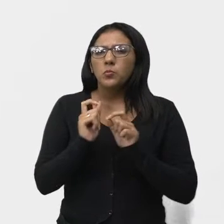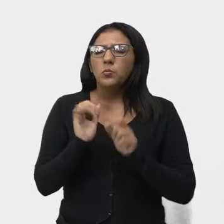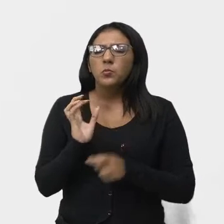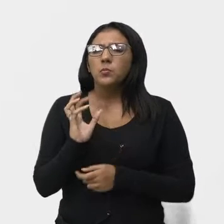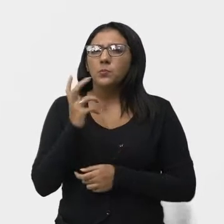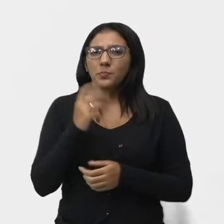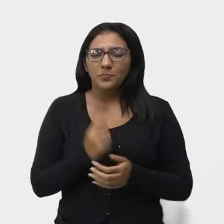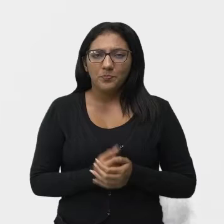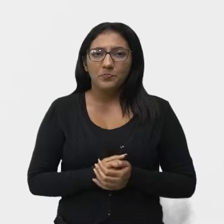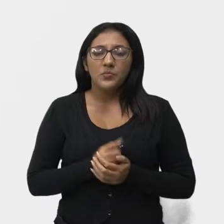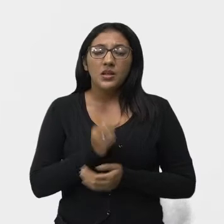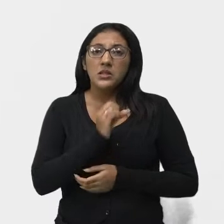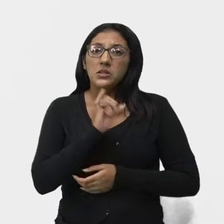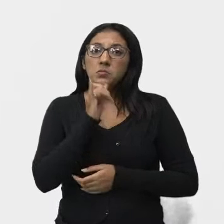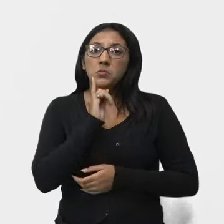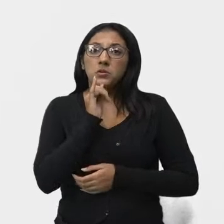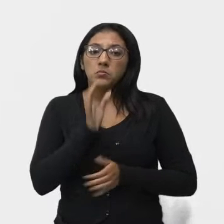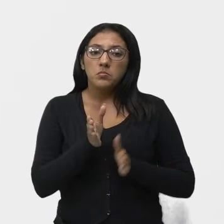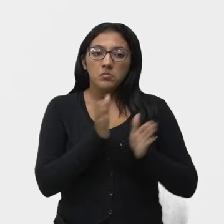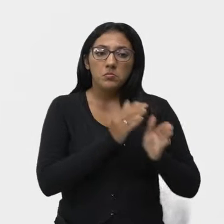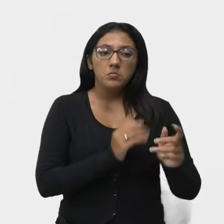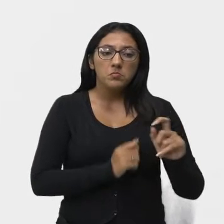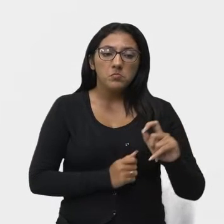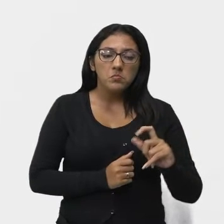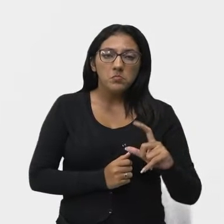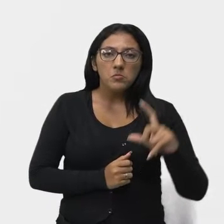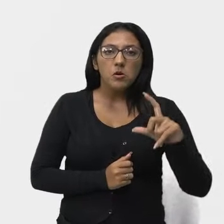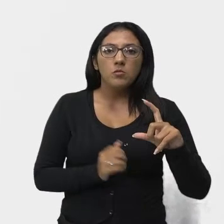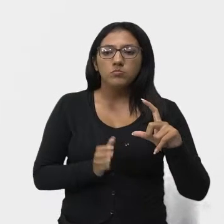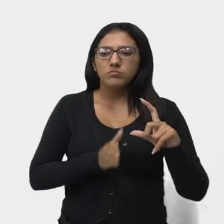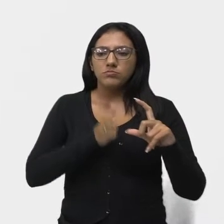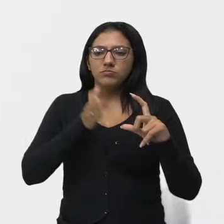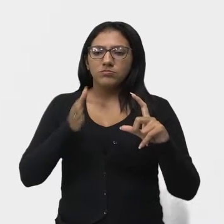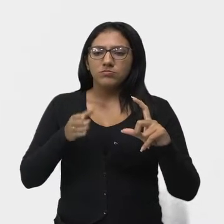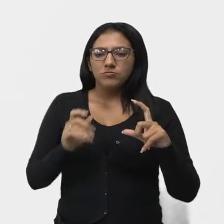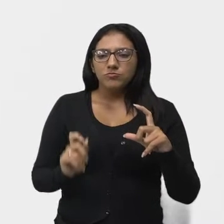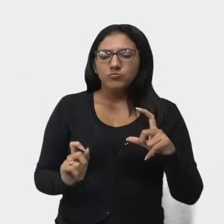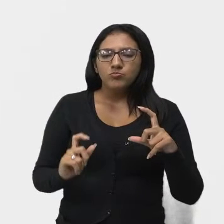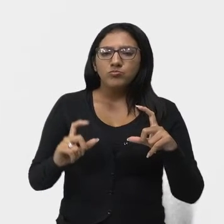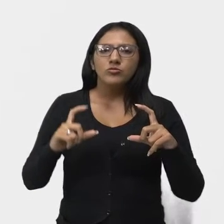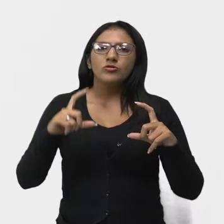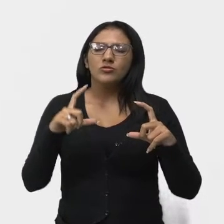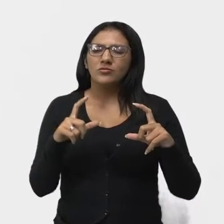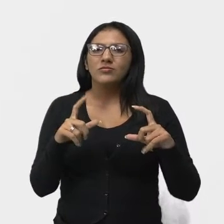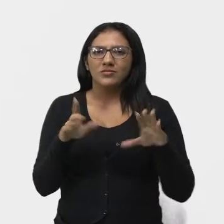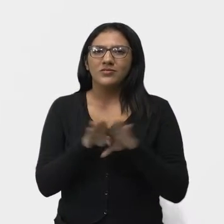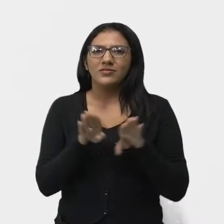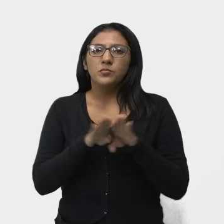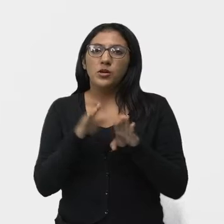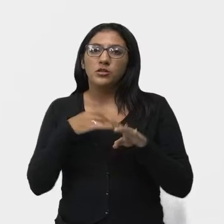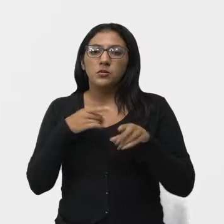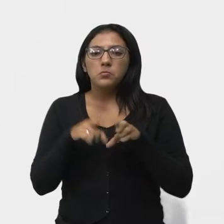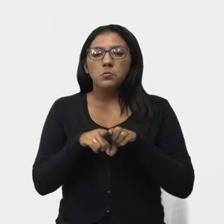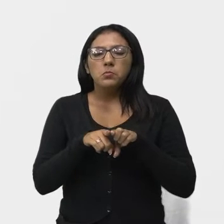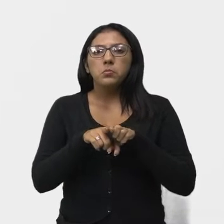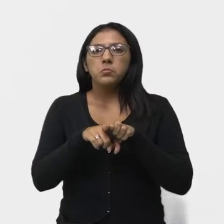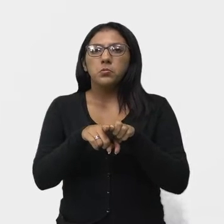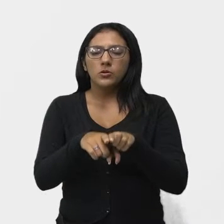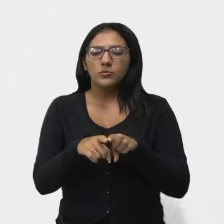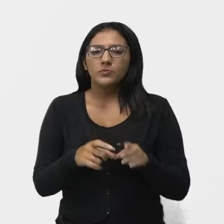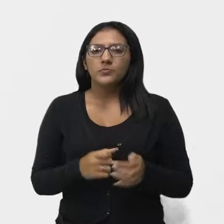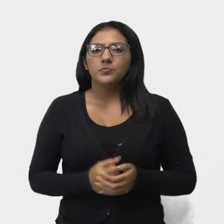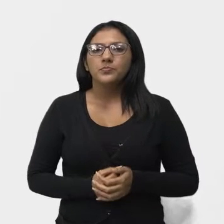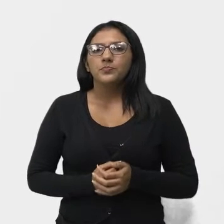aumento na medida de uma delas causa um aumento na medida da outra, na mesma proporção.